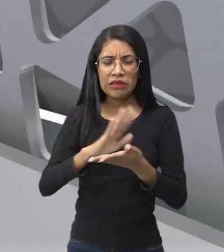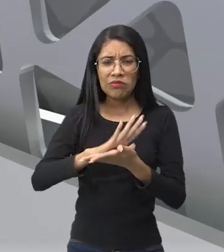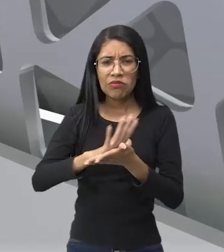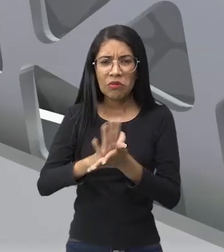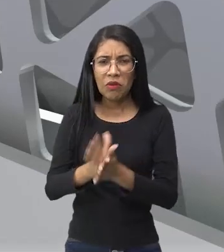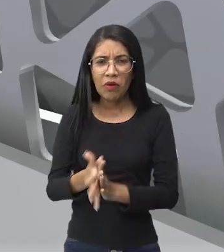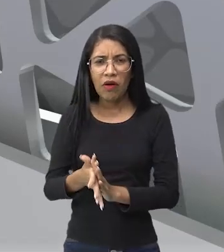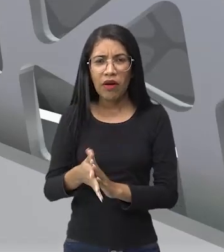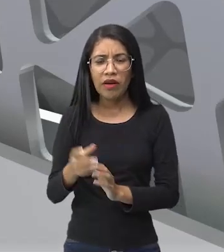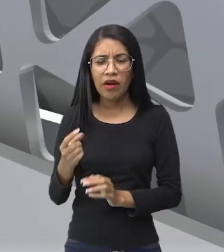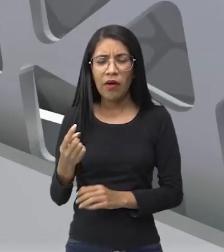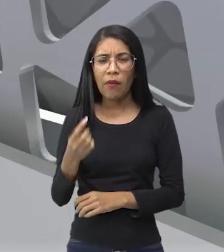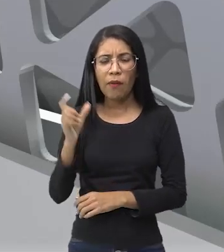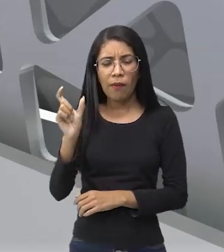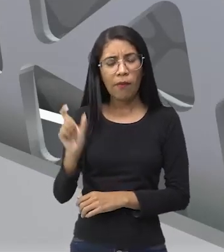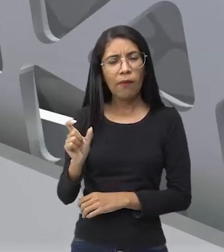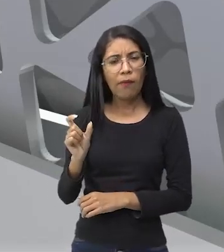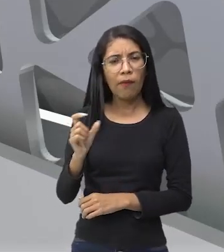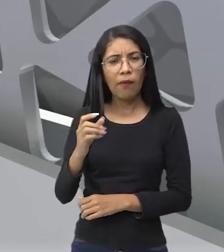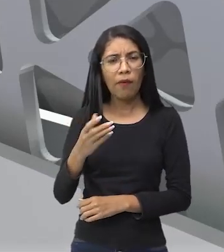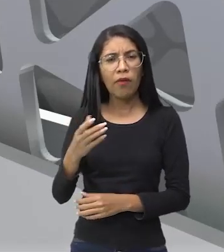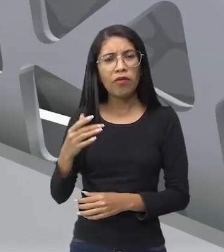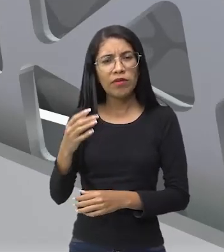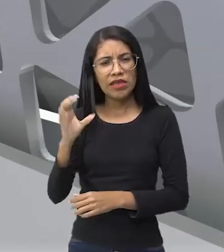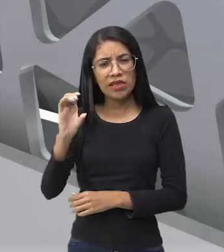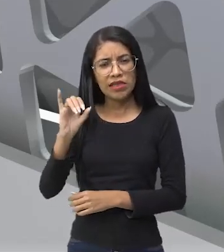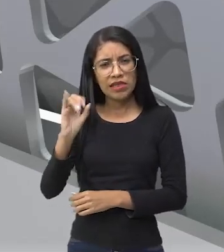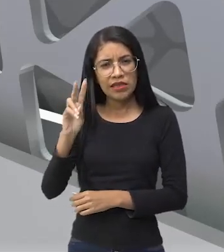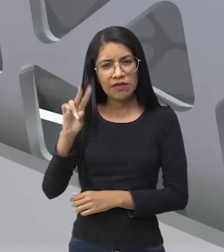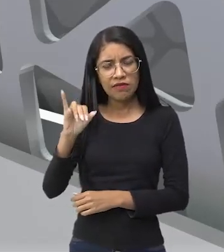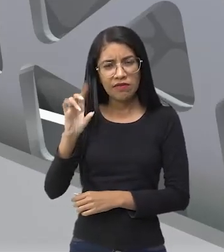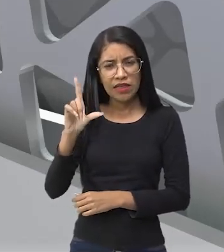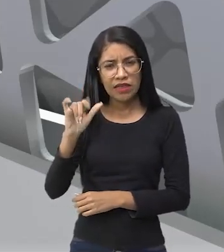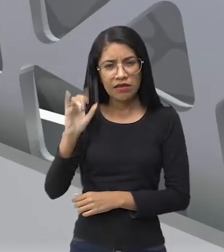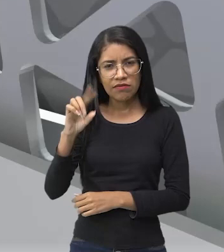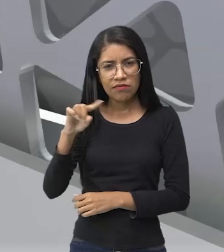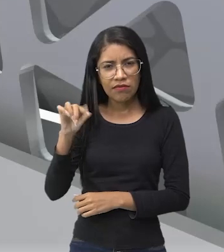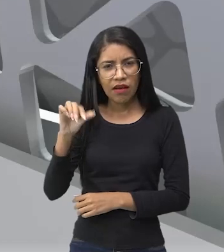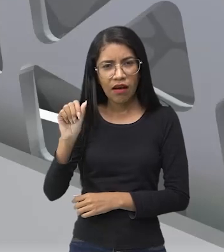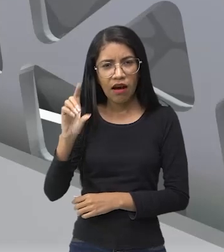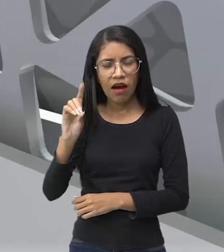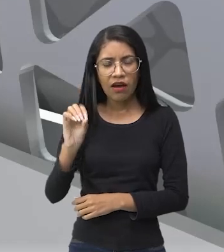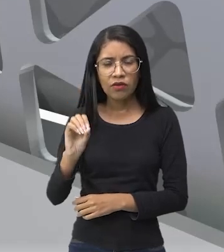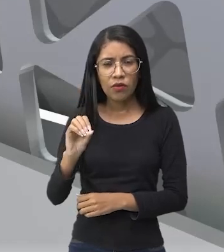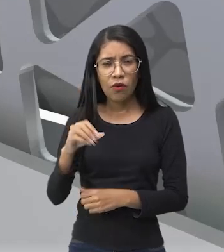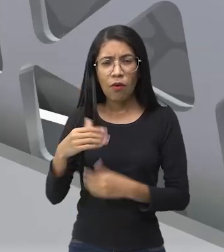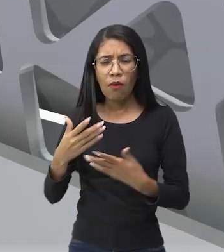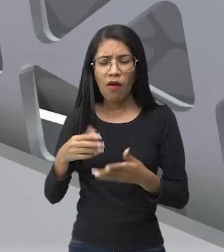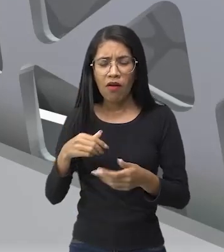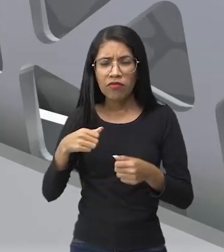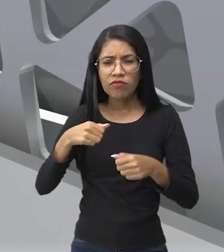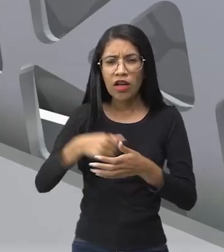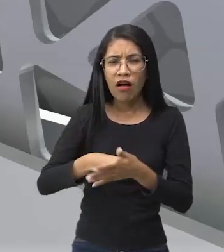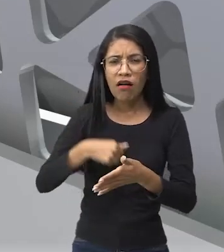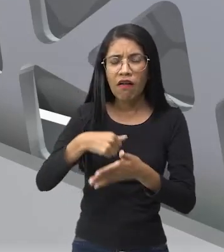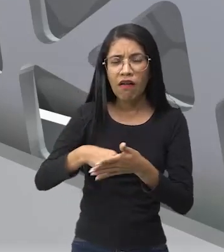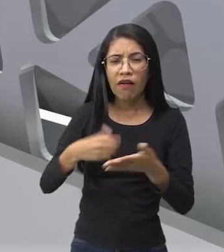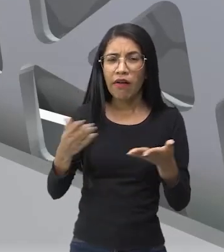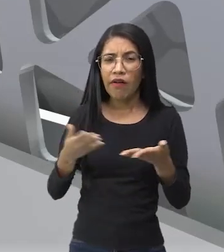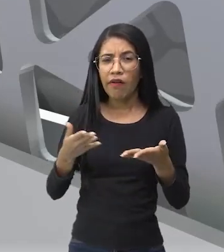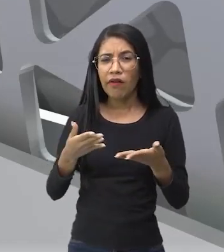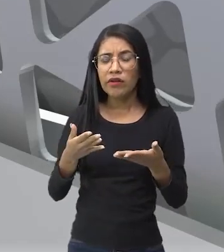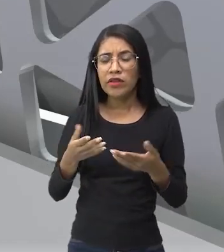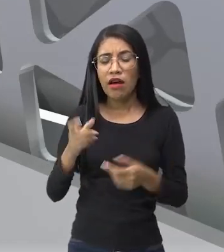que é considerado o homem civilizado? Quem seria? Qual é a luta constante hoje do dia, né? As